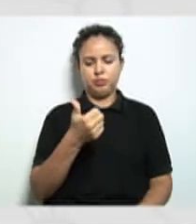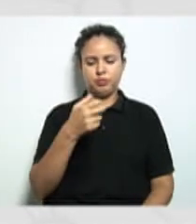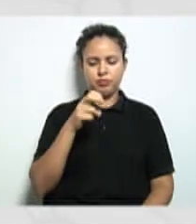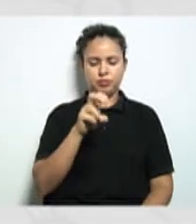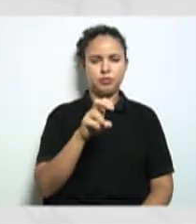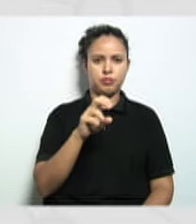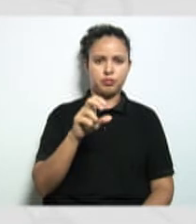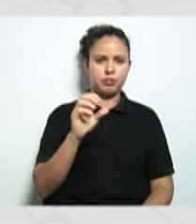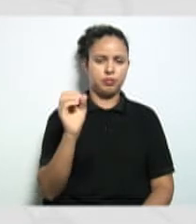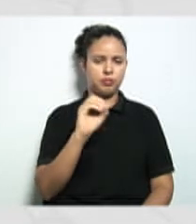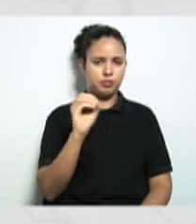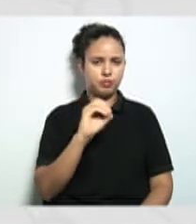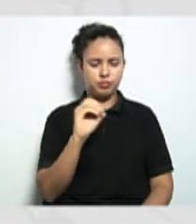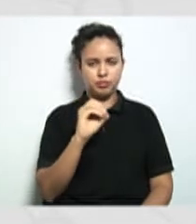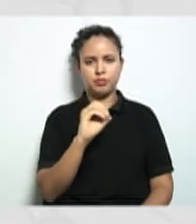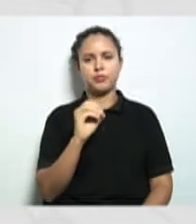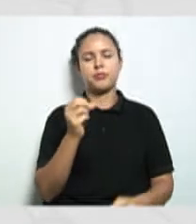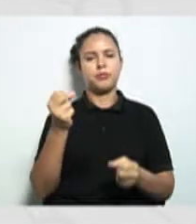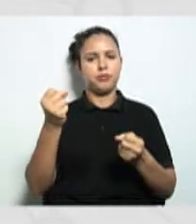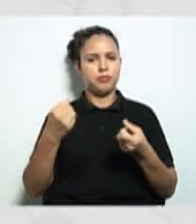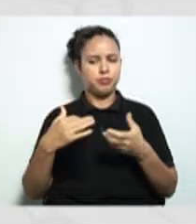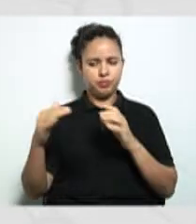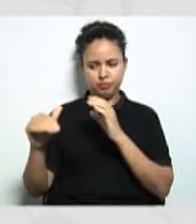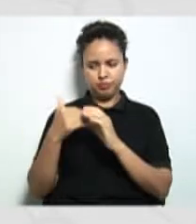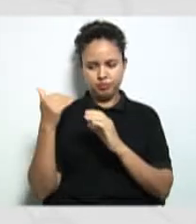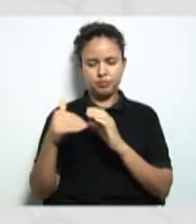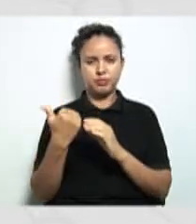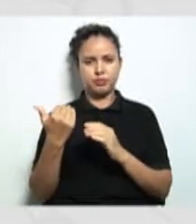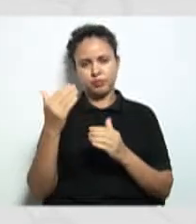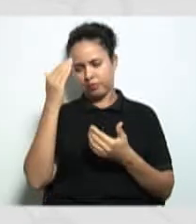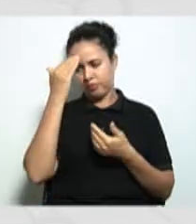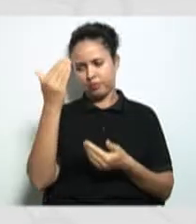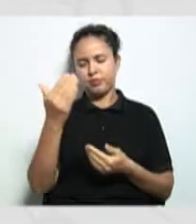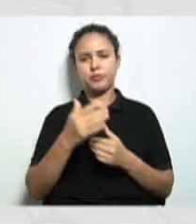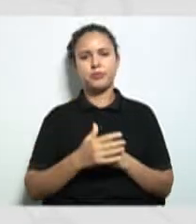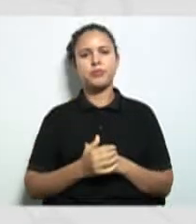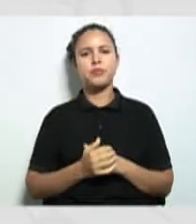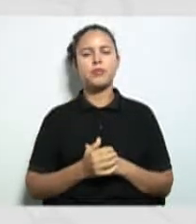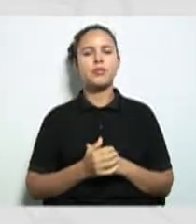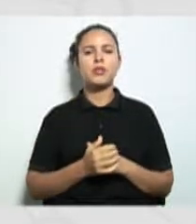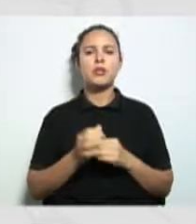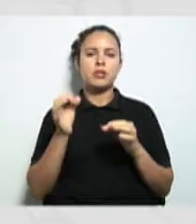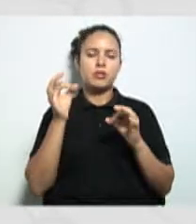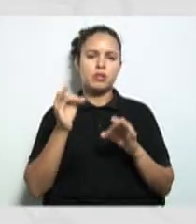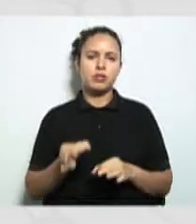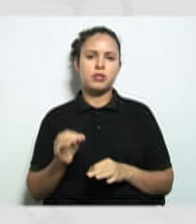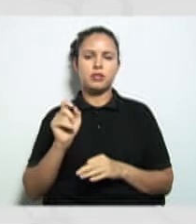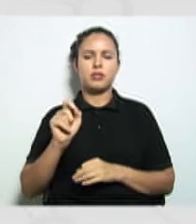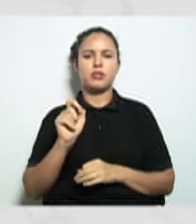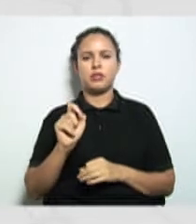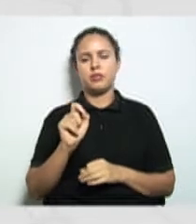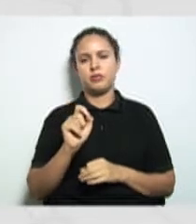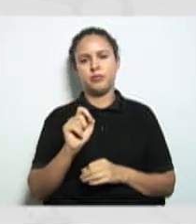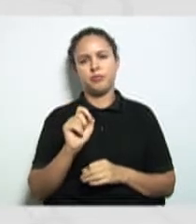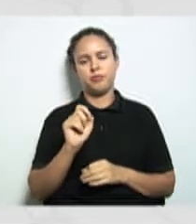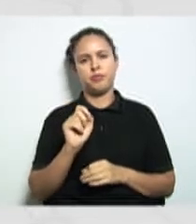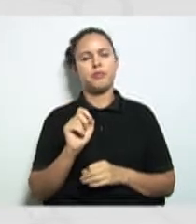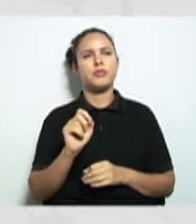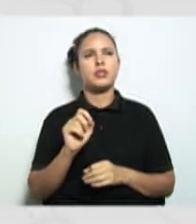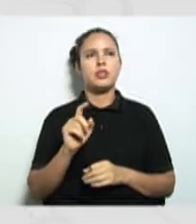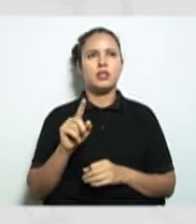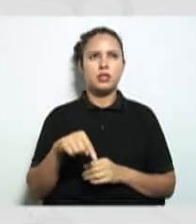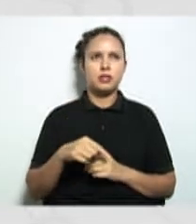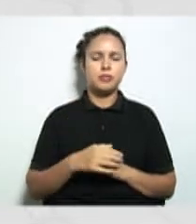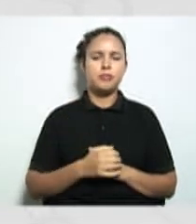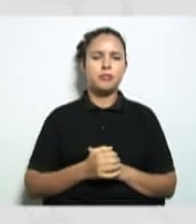também. Então, vimos que essa alternativa é verdadeira. Então, o correto seria falso, verdadeiro, falso,